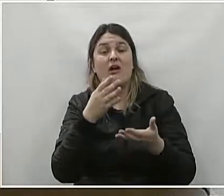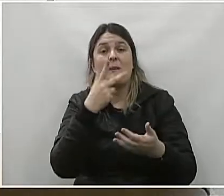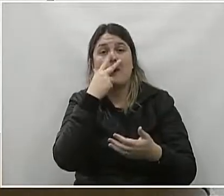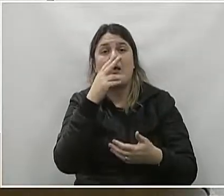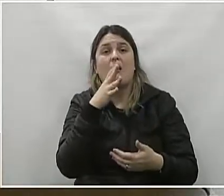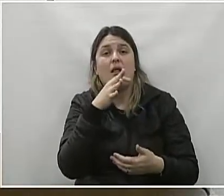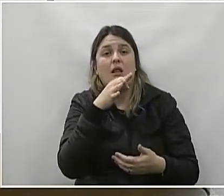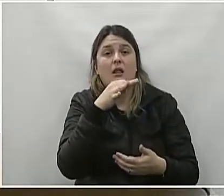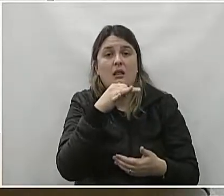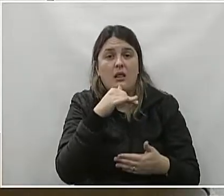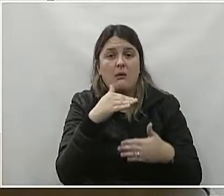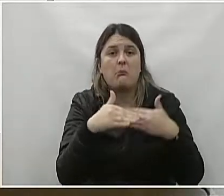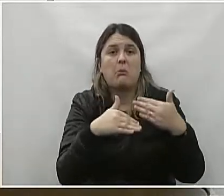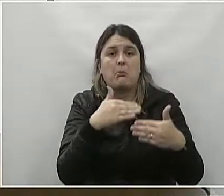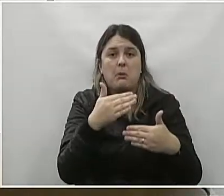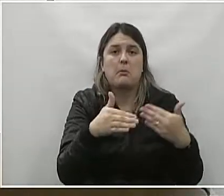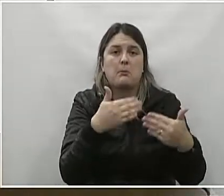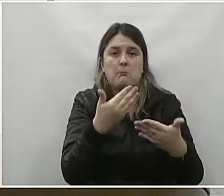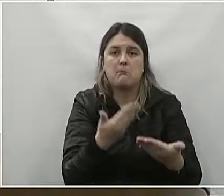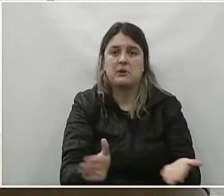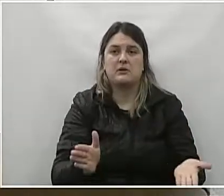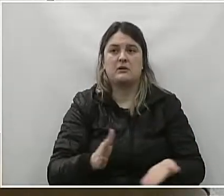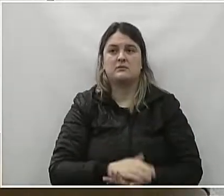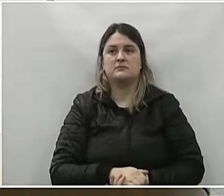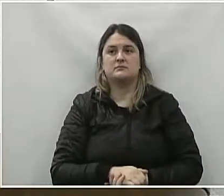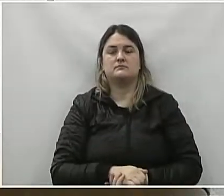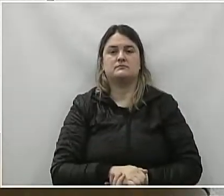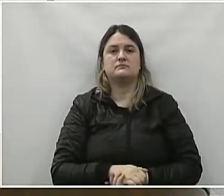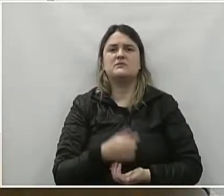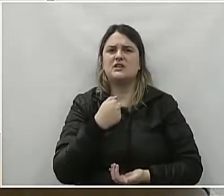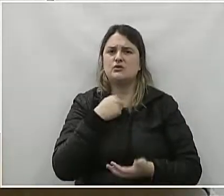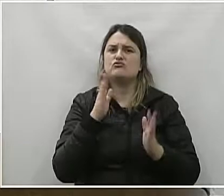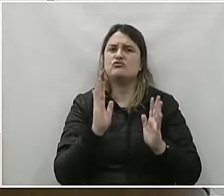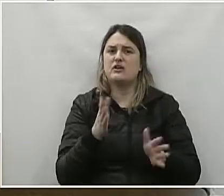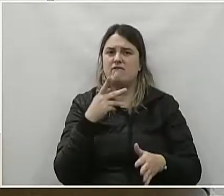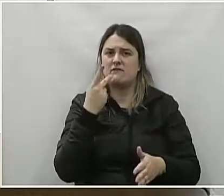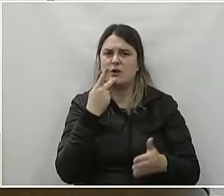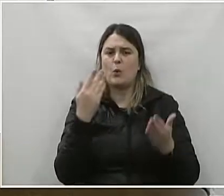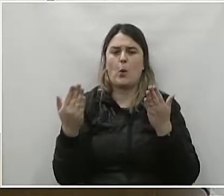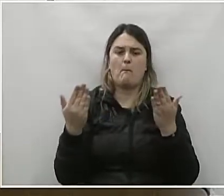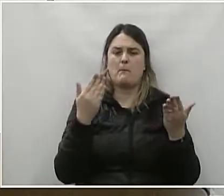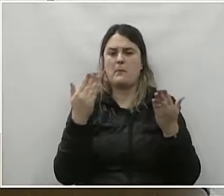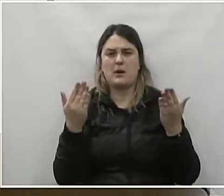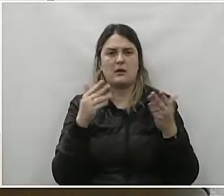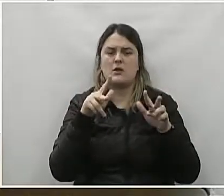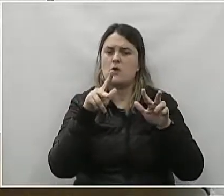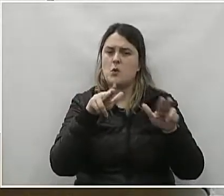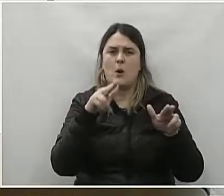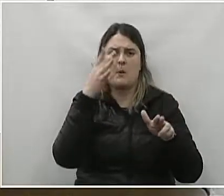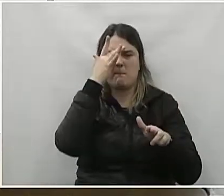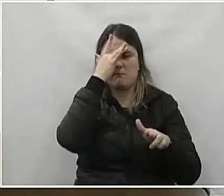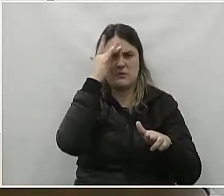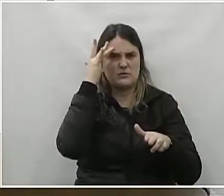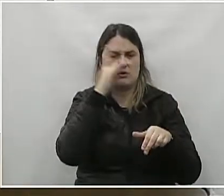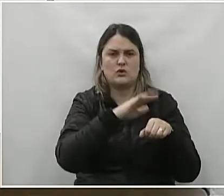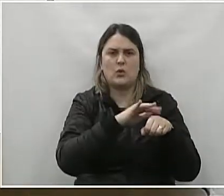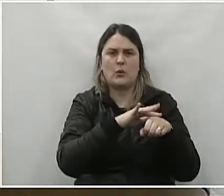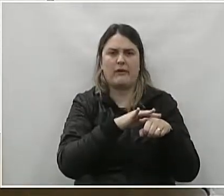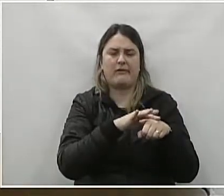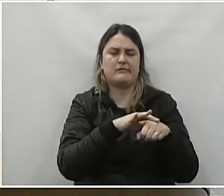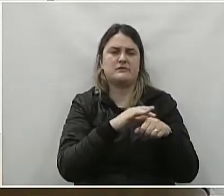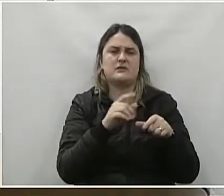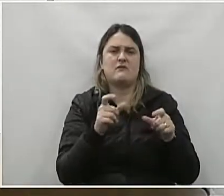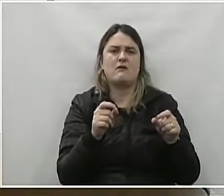postergar a morte desse fundão. Foi o que eu falei agora, comparei. Infelizmente, é como se fosse um doente